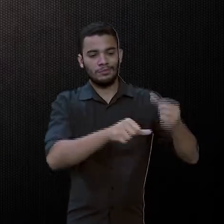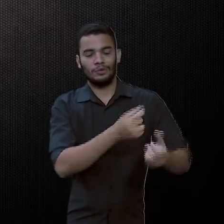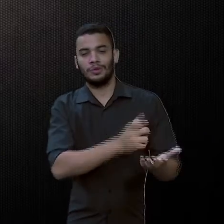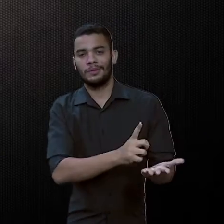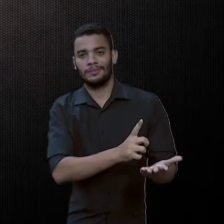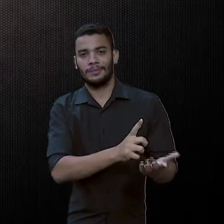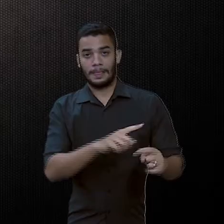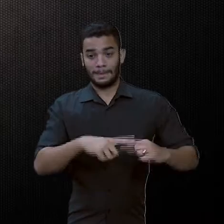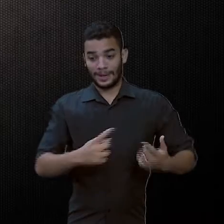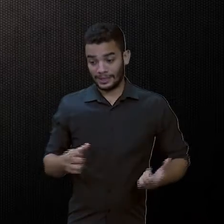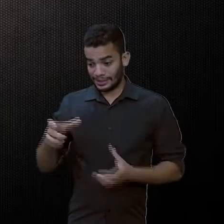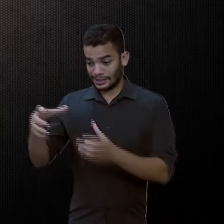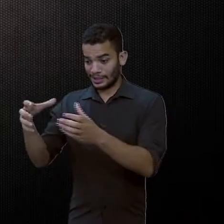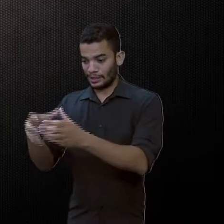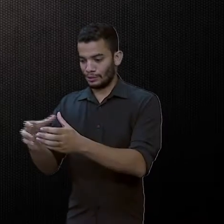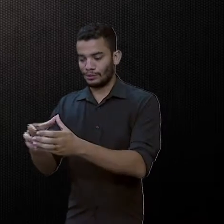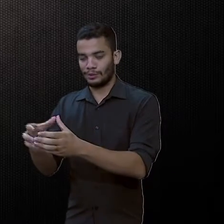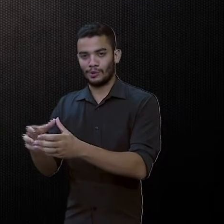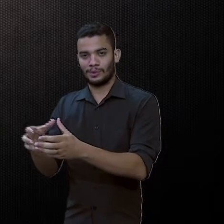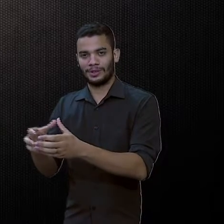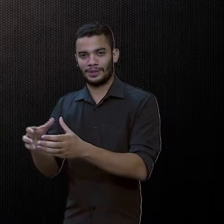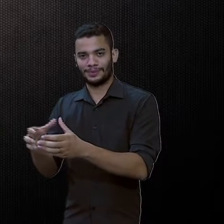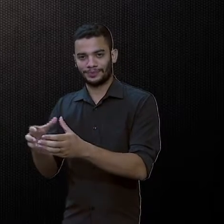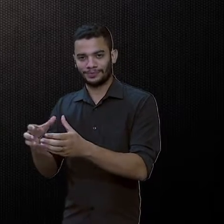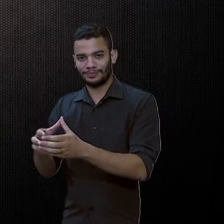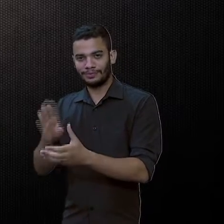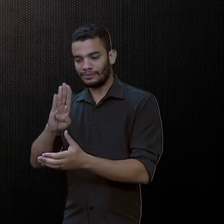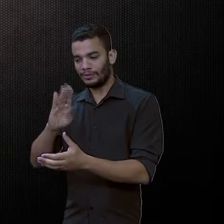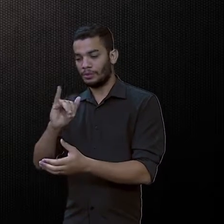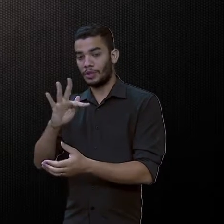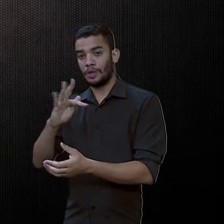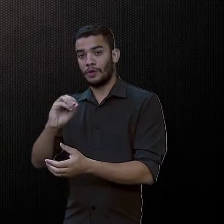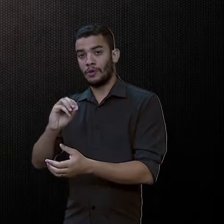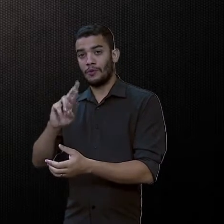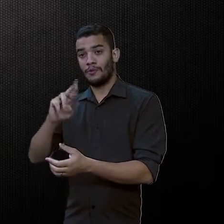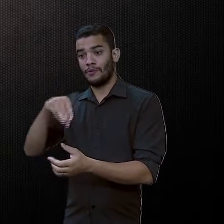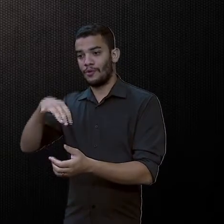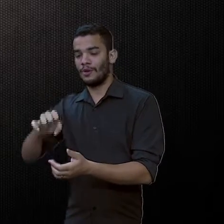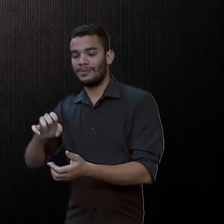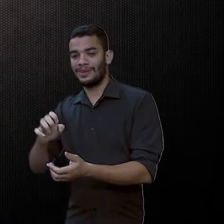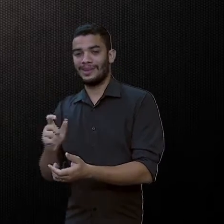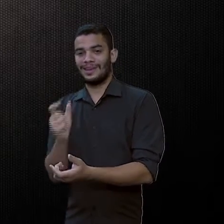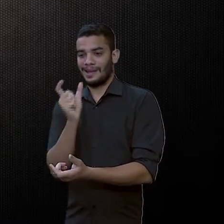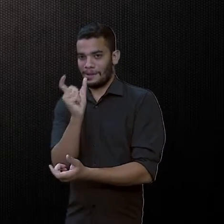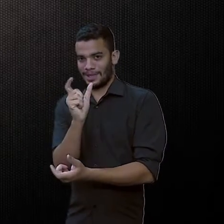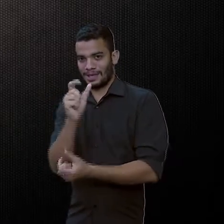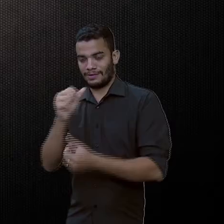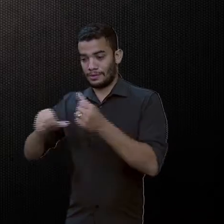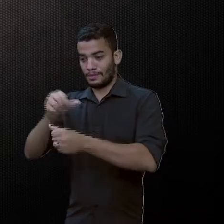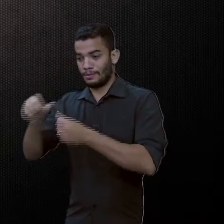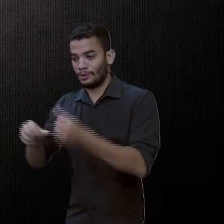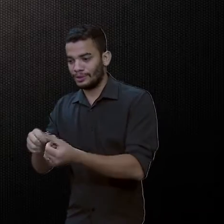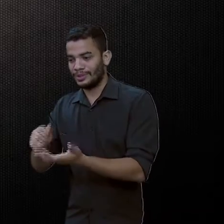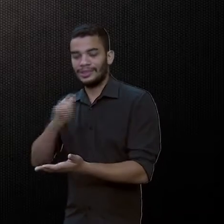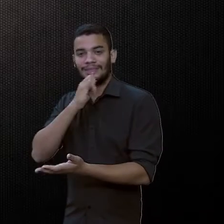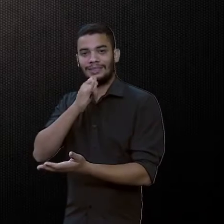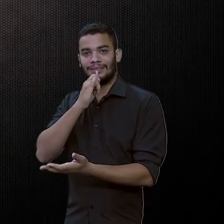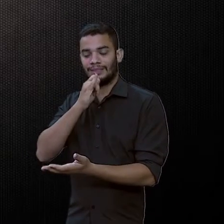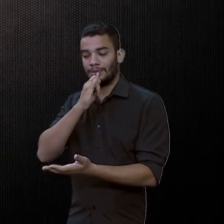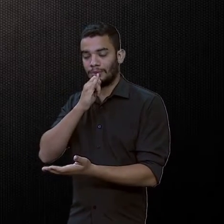Os adjetivos biformes, nele a forma varia conforme o gênero. Exemplo, se eu disser o menino